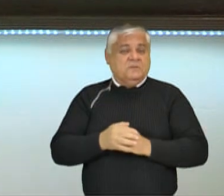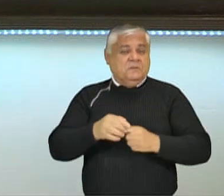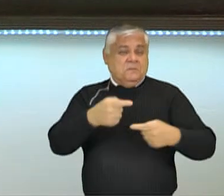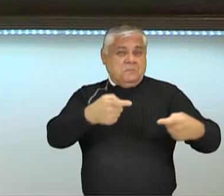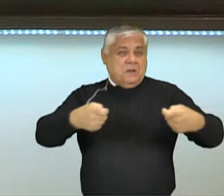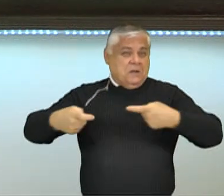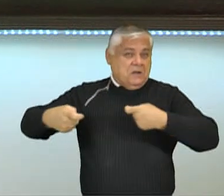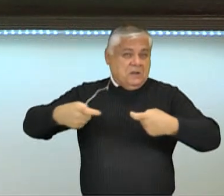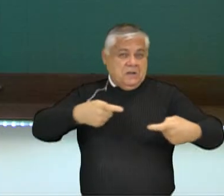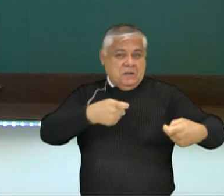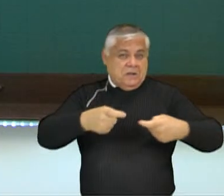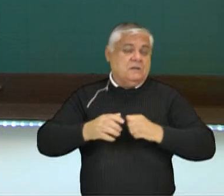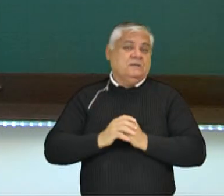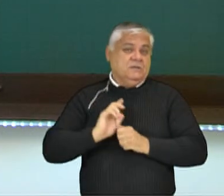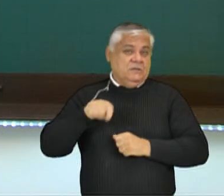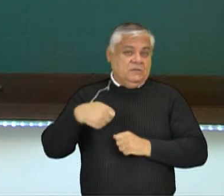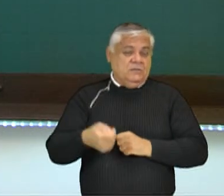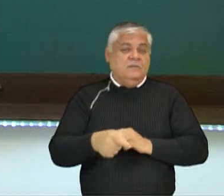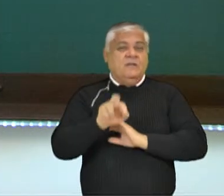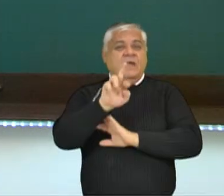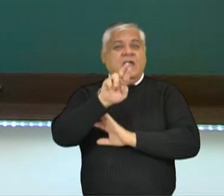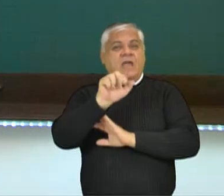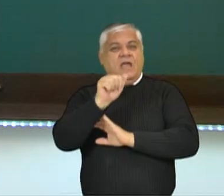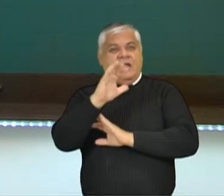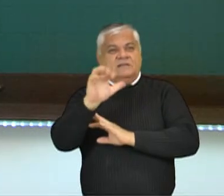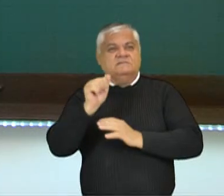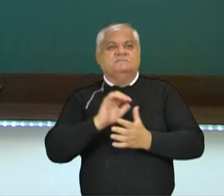relacionados às questões raciais?